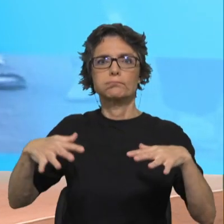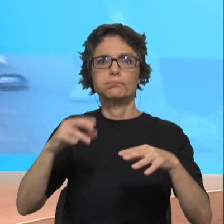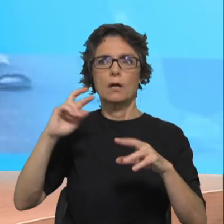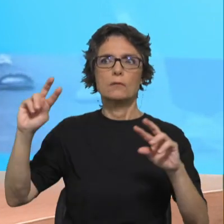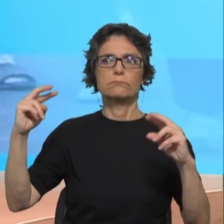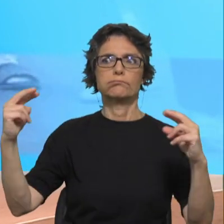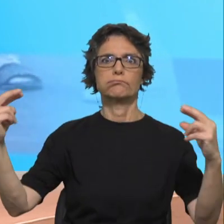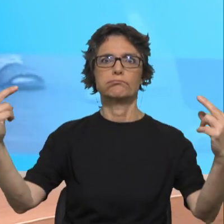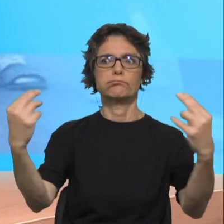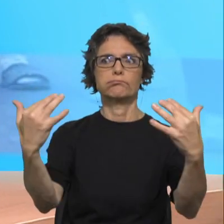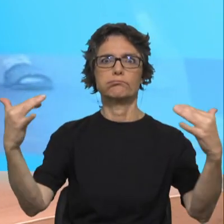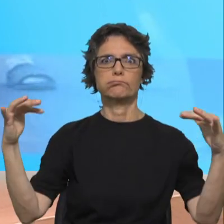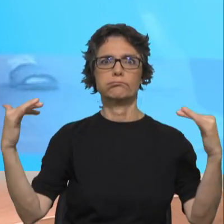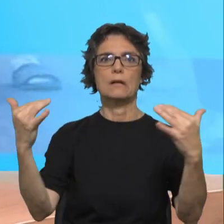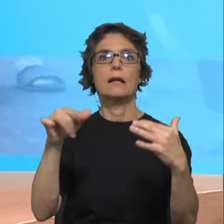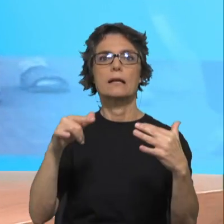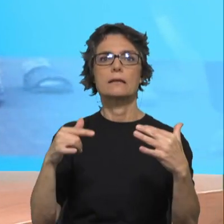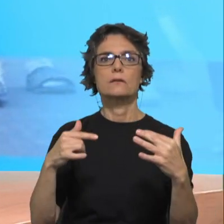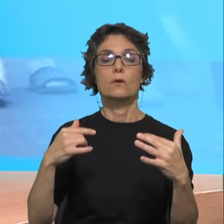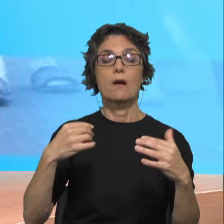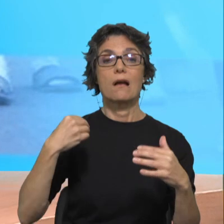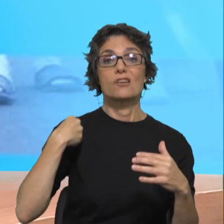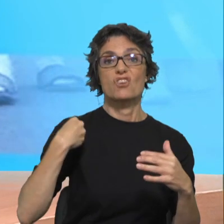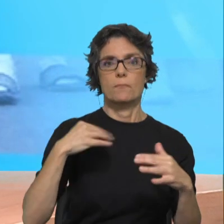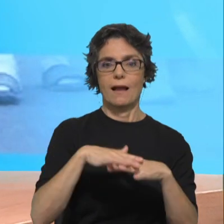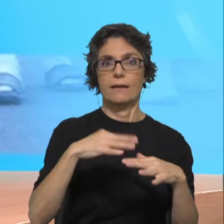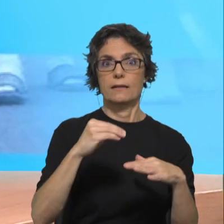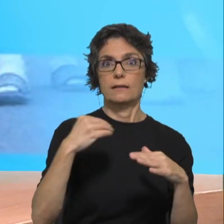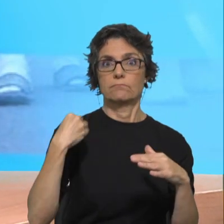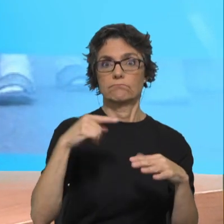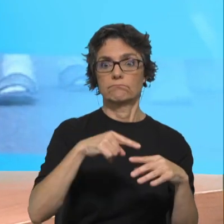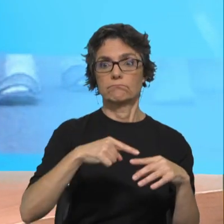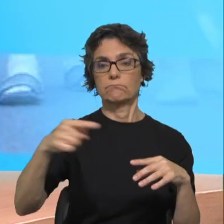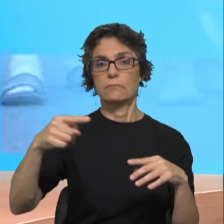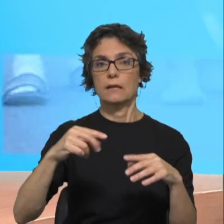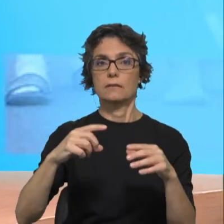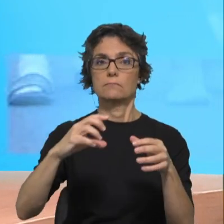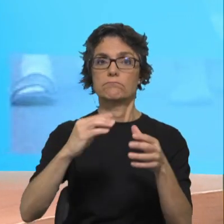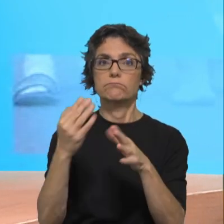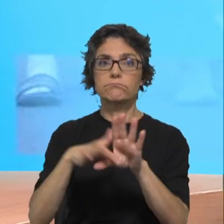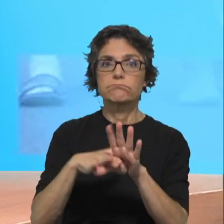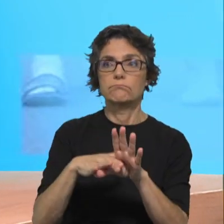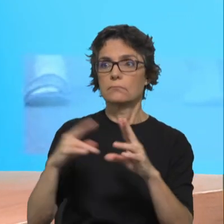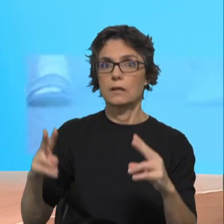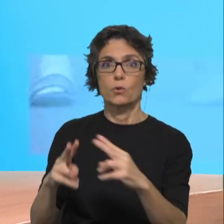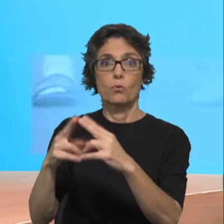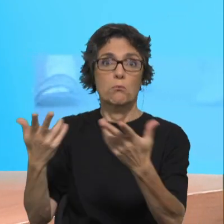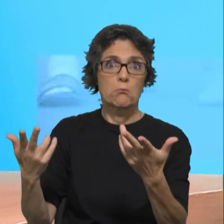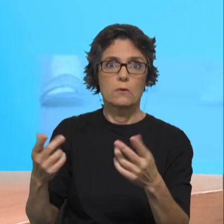a ser convidada e convocada para, enfim, poder participar em encontros,